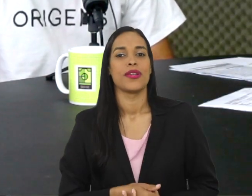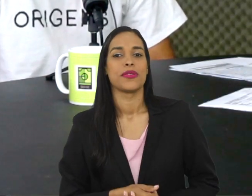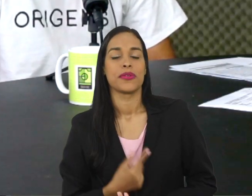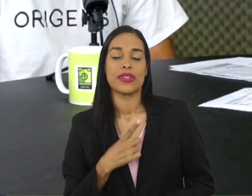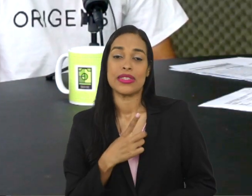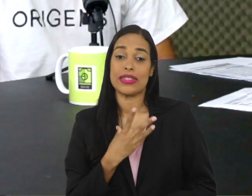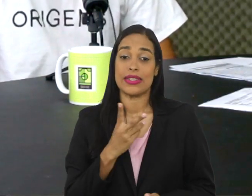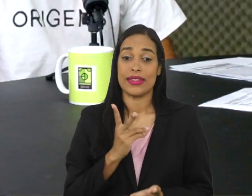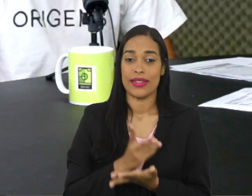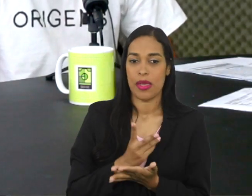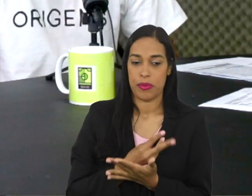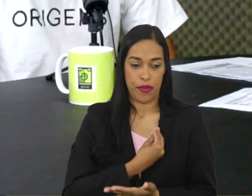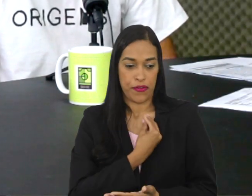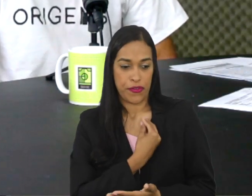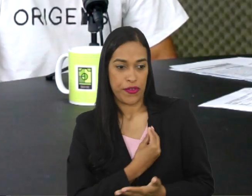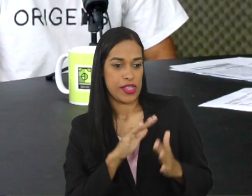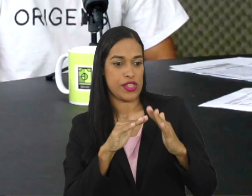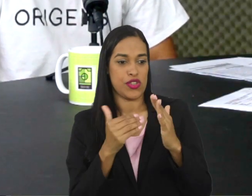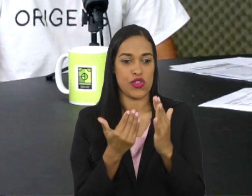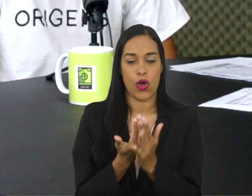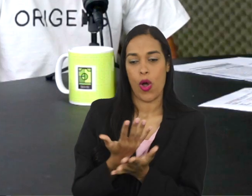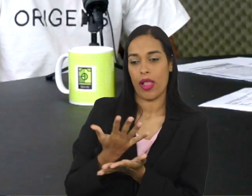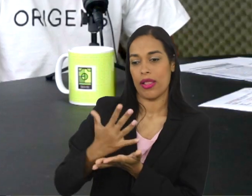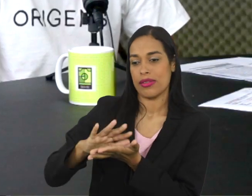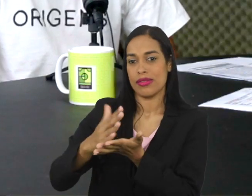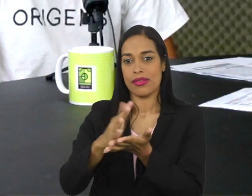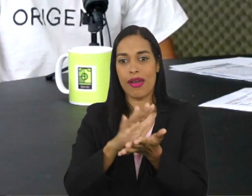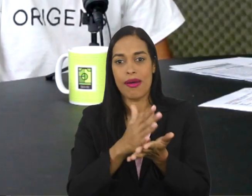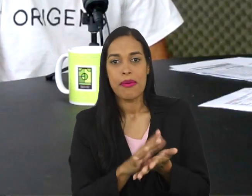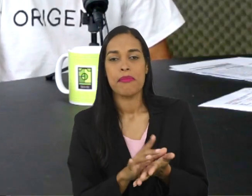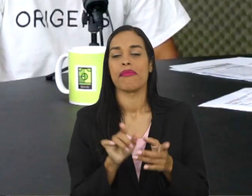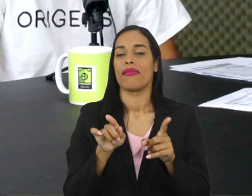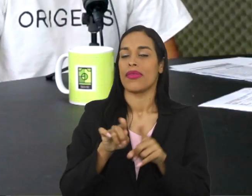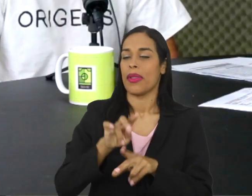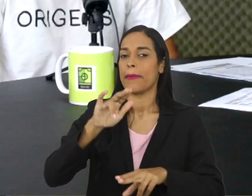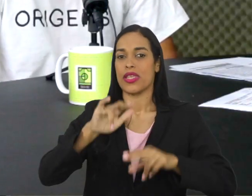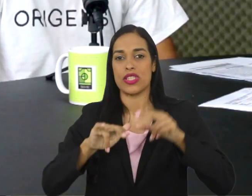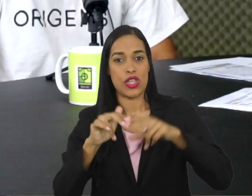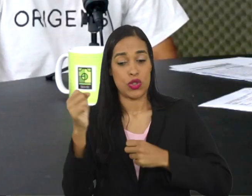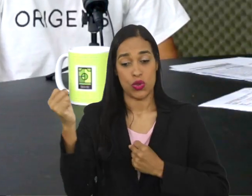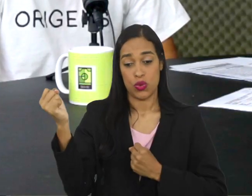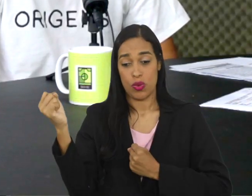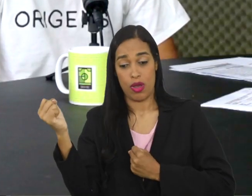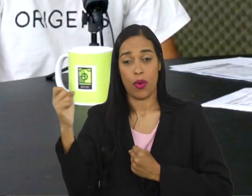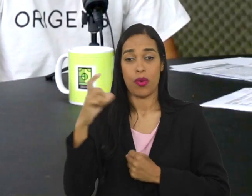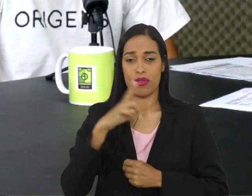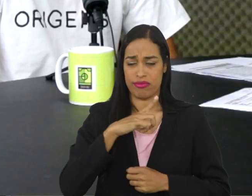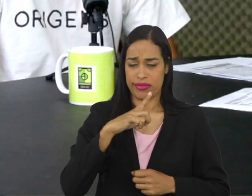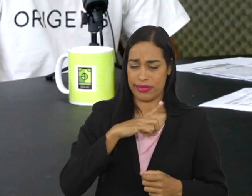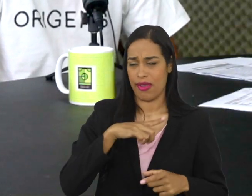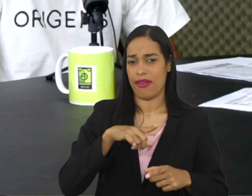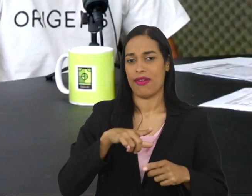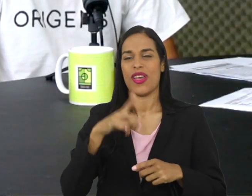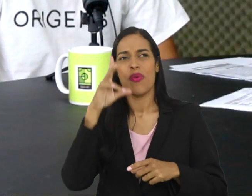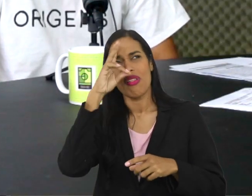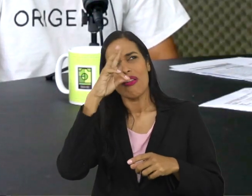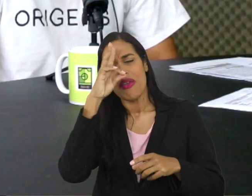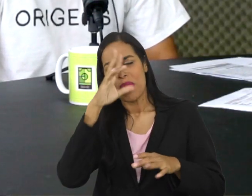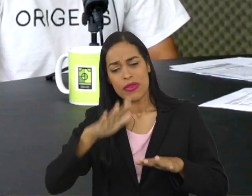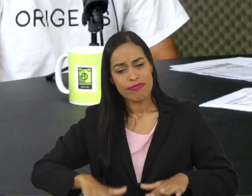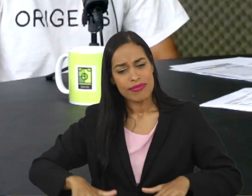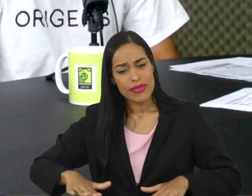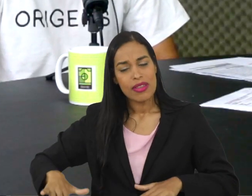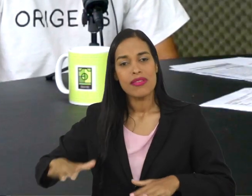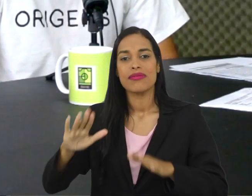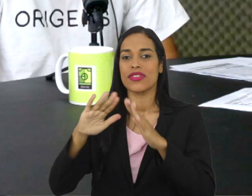tive uma vivência com escola de samba. Lá também o São João também chega, então a gente tem, desde pequeno me recordo